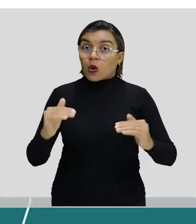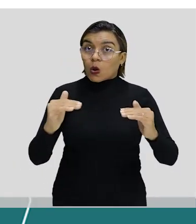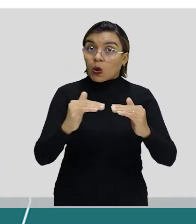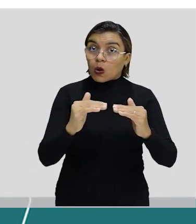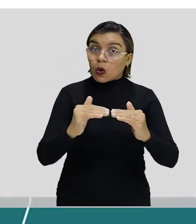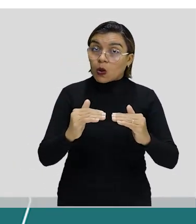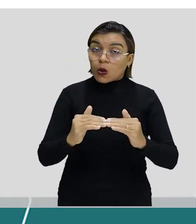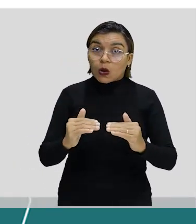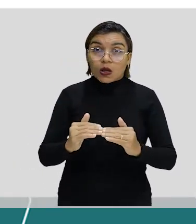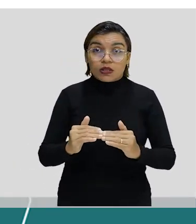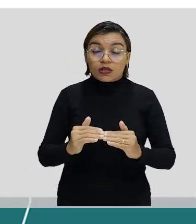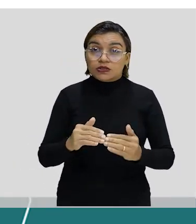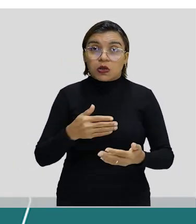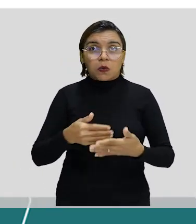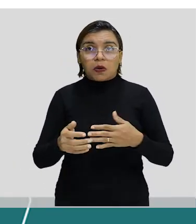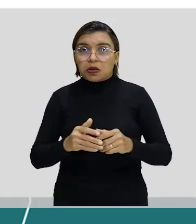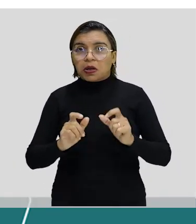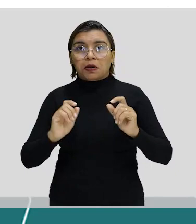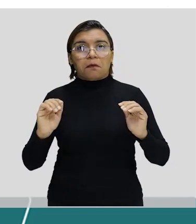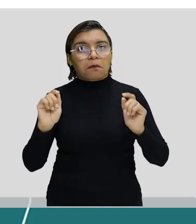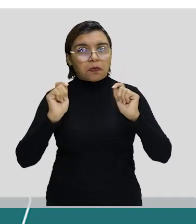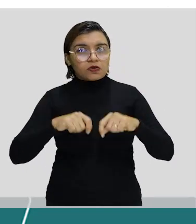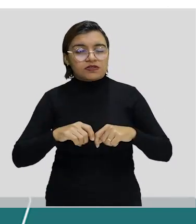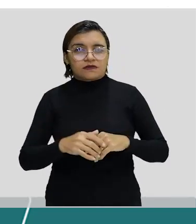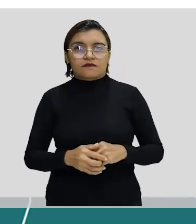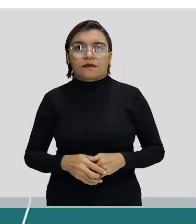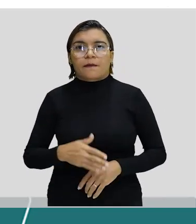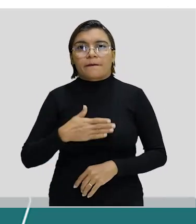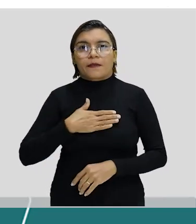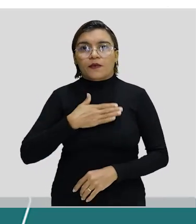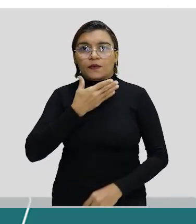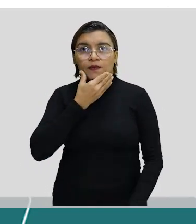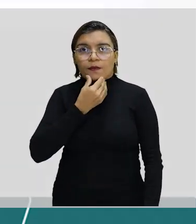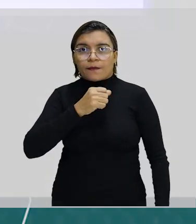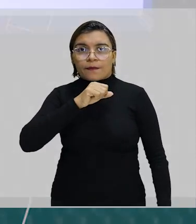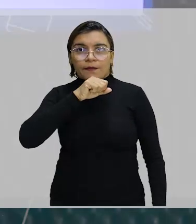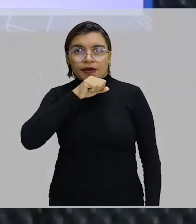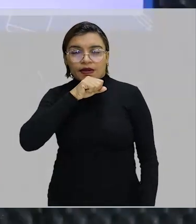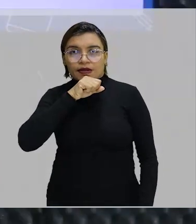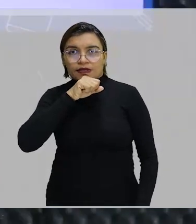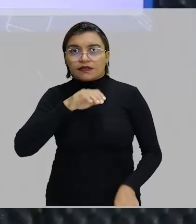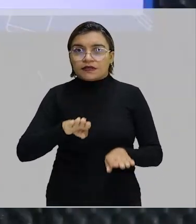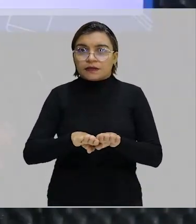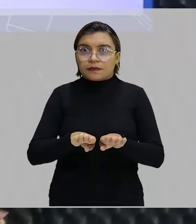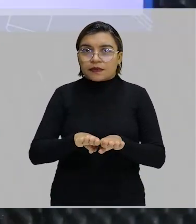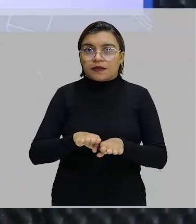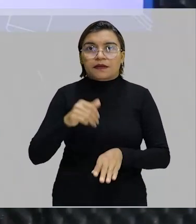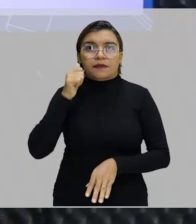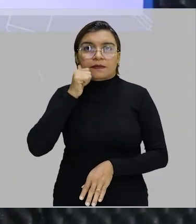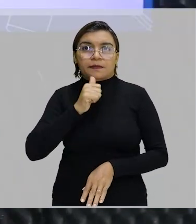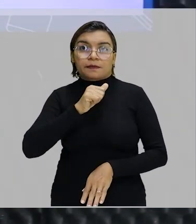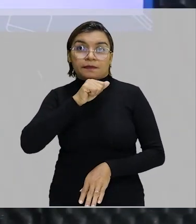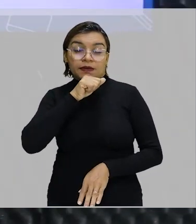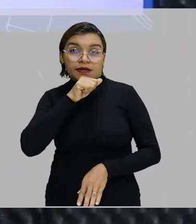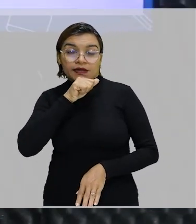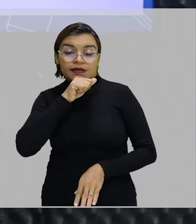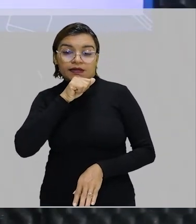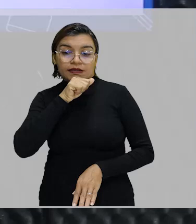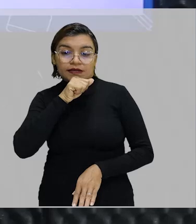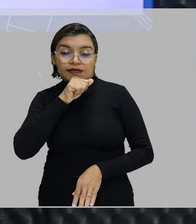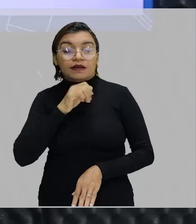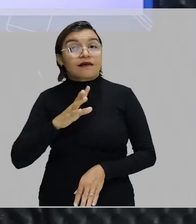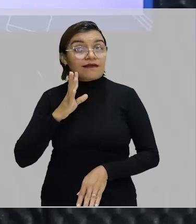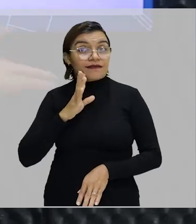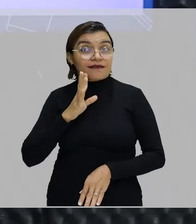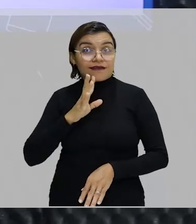Você sabia disso? Eu posso dizer assim, ó, meu pai e mãe simpático ou meu pai e mãe simpáticos.